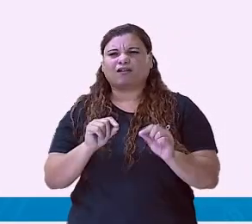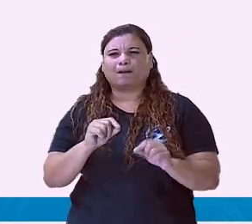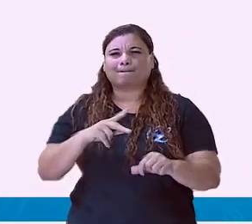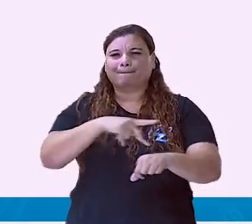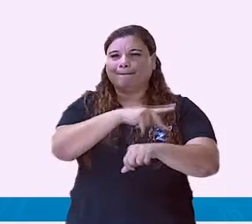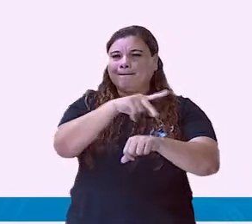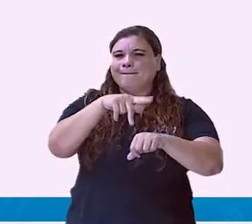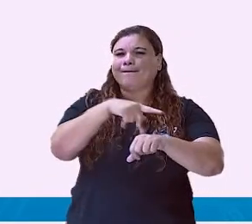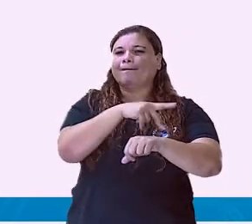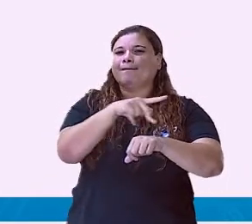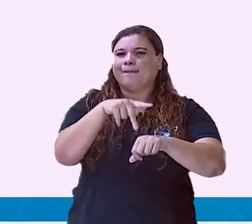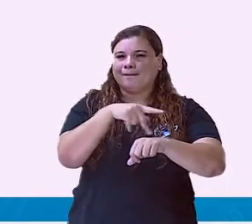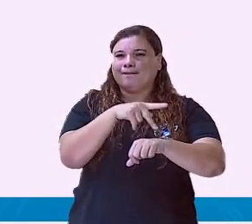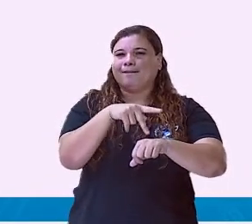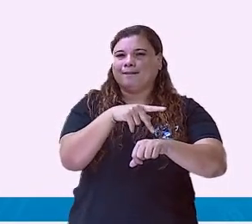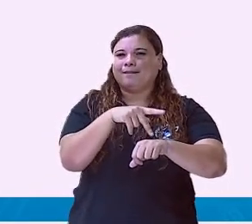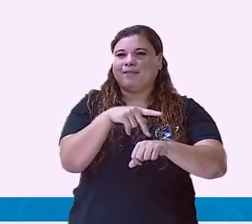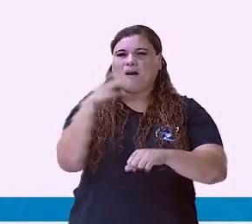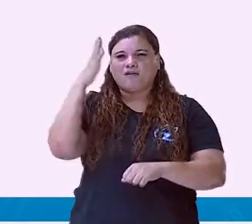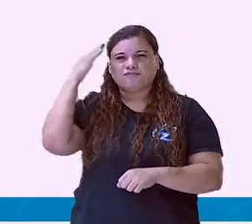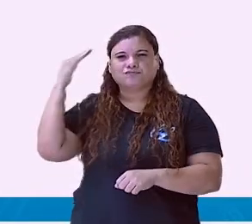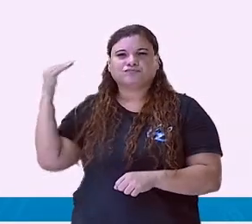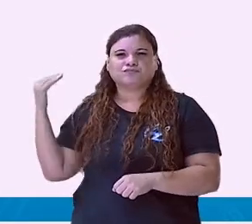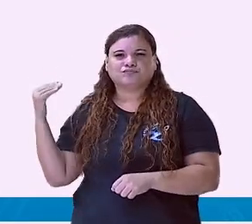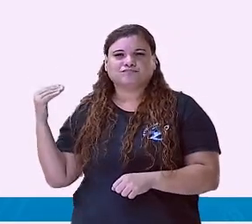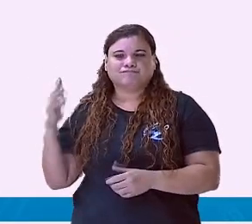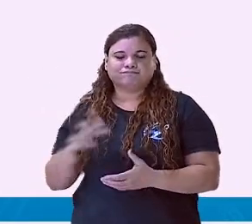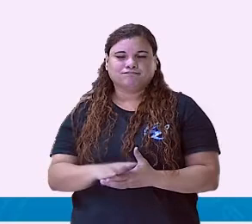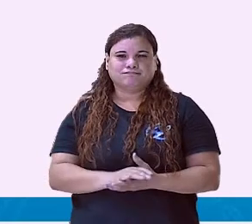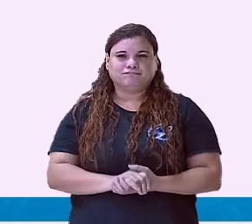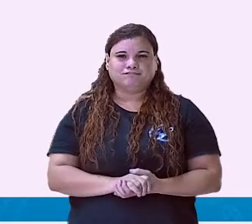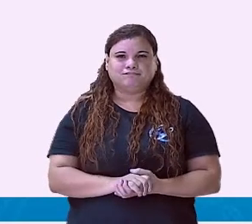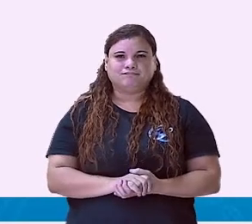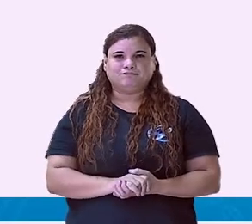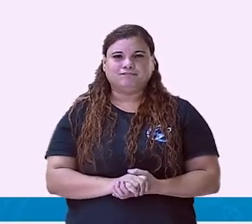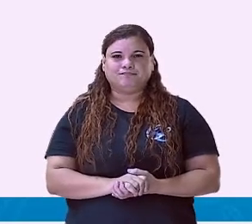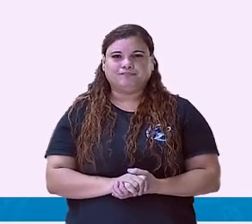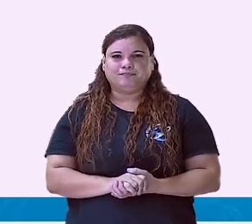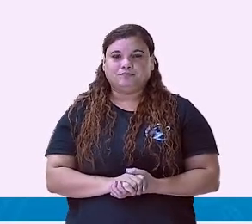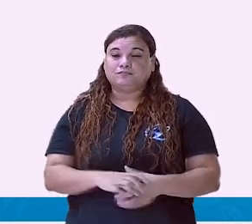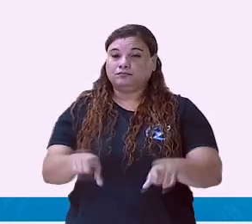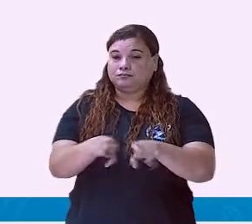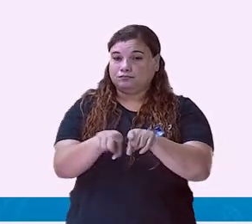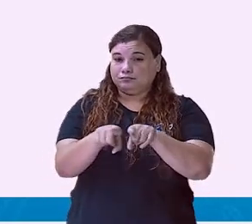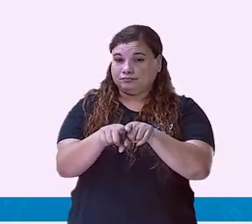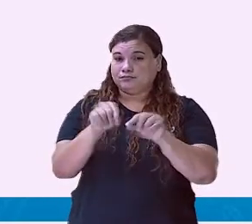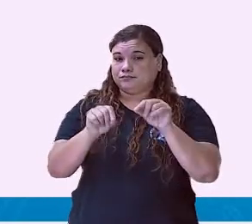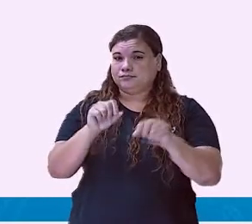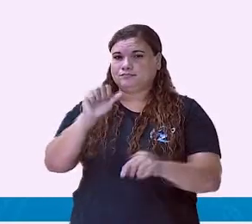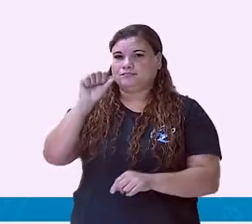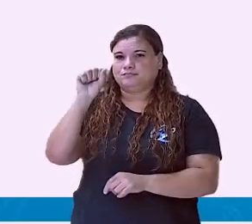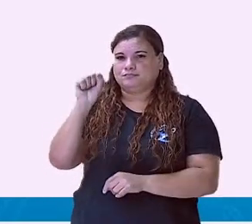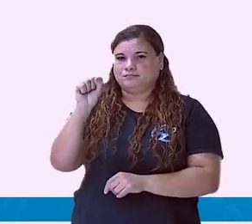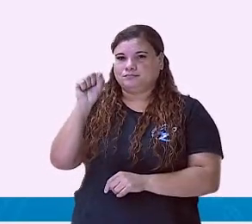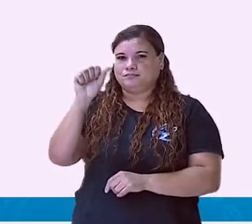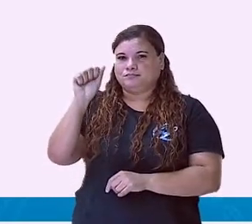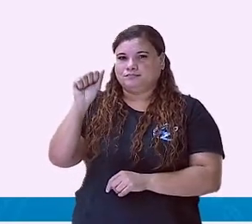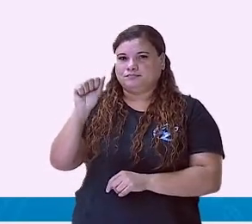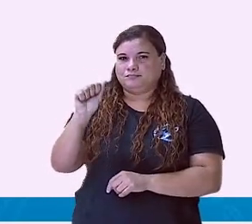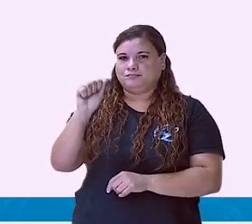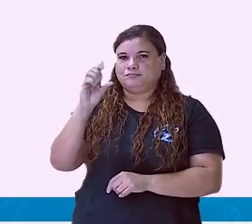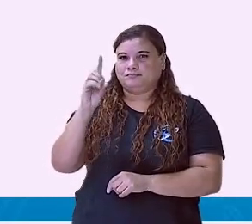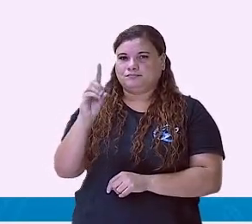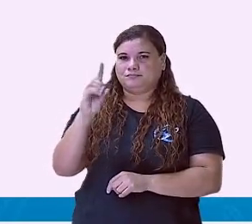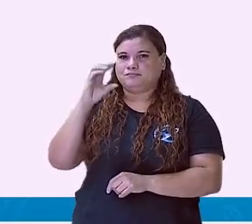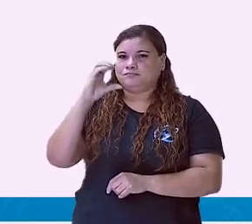ali a Cordilheira dos Andes, que estão, na Cordilheira dos Andes. Comunidade para o